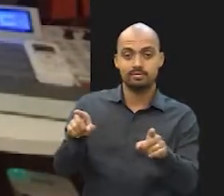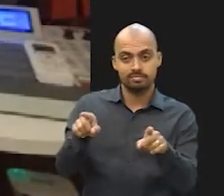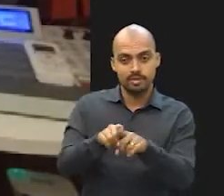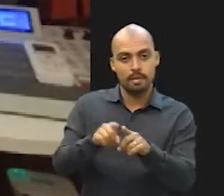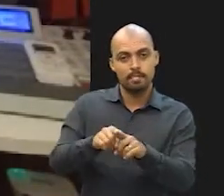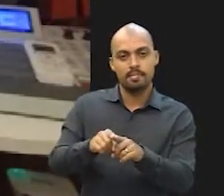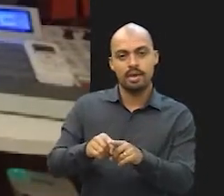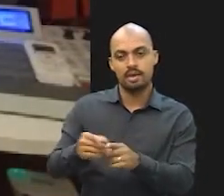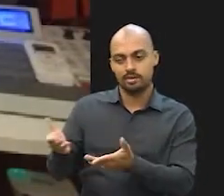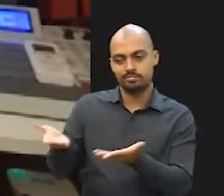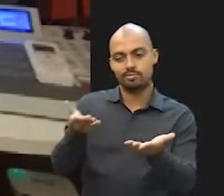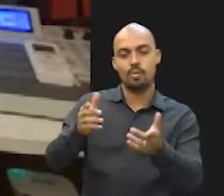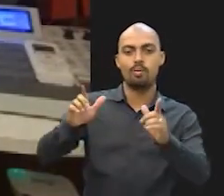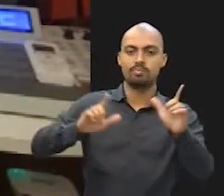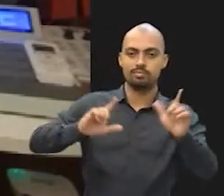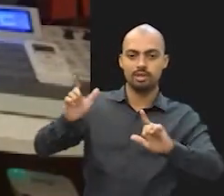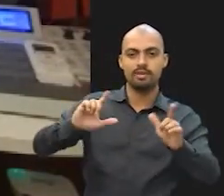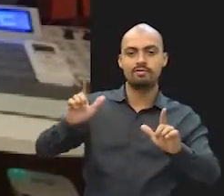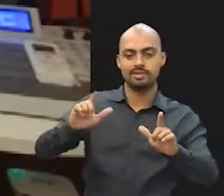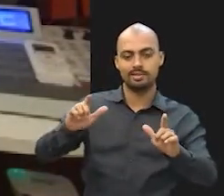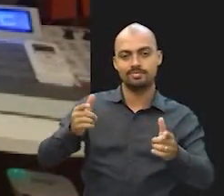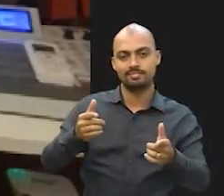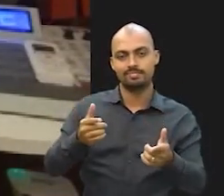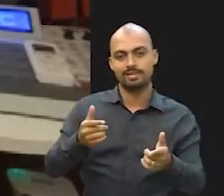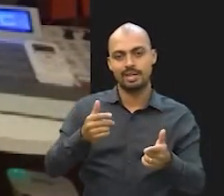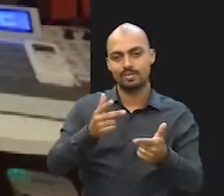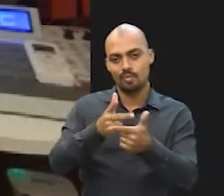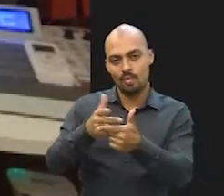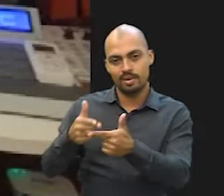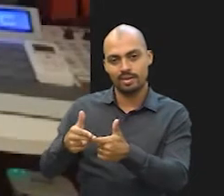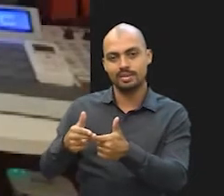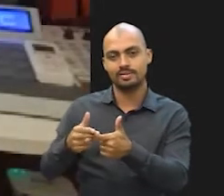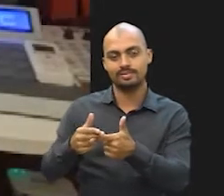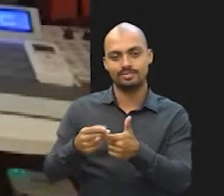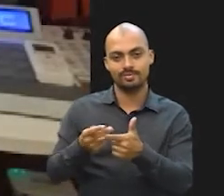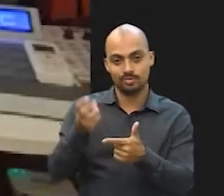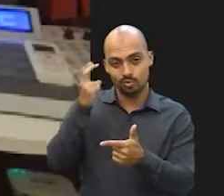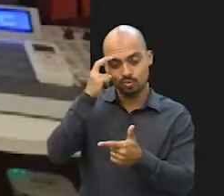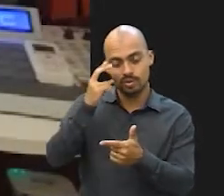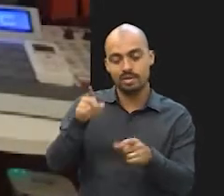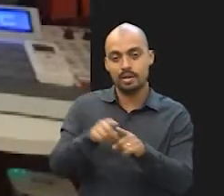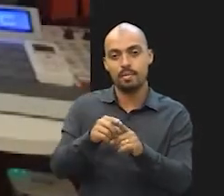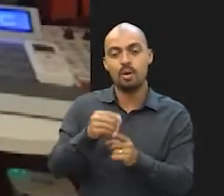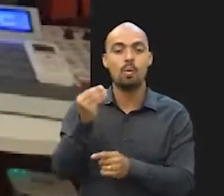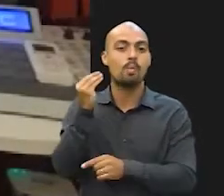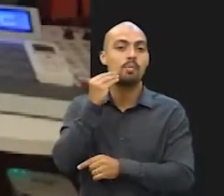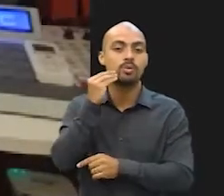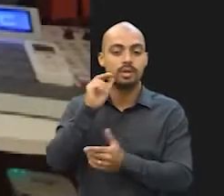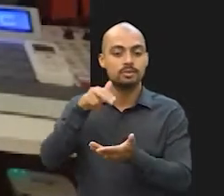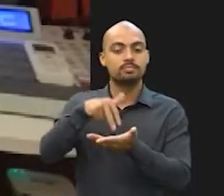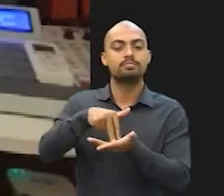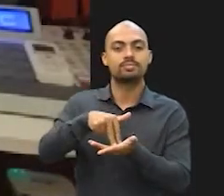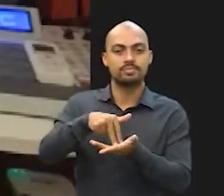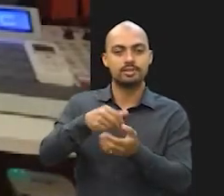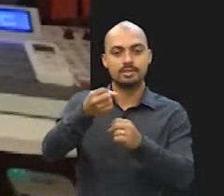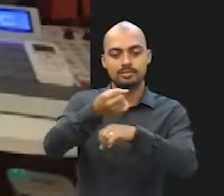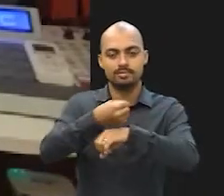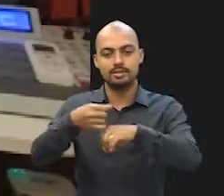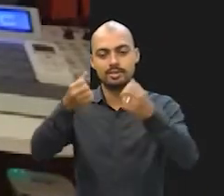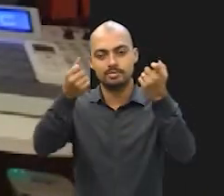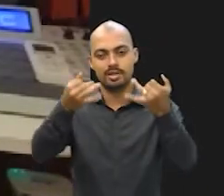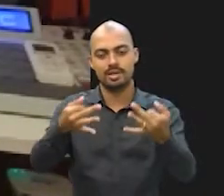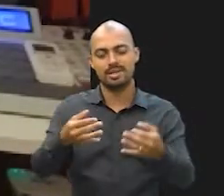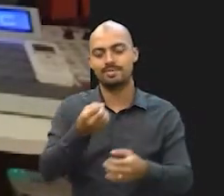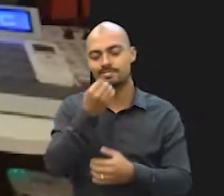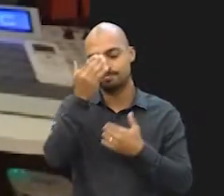pela iniciativa do programa, por esse quadro e por essa oportunidade de estar falando aqui um pouco a respeito de carreira e de música. Muito